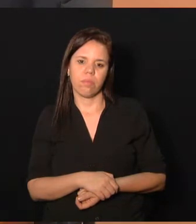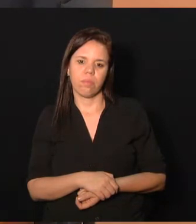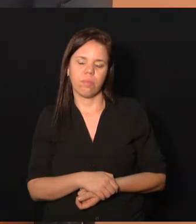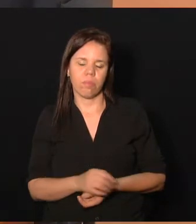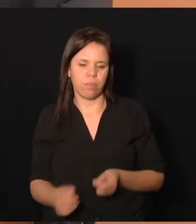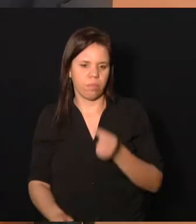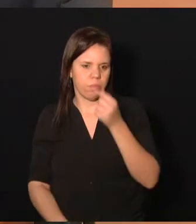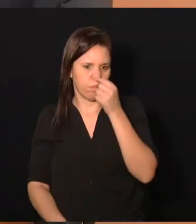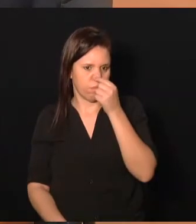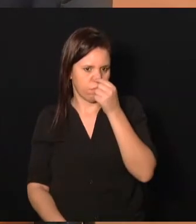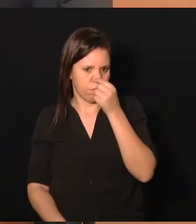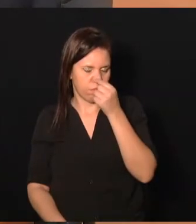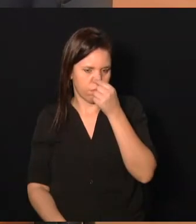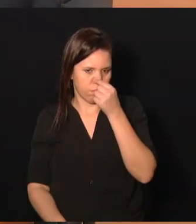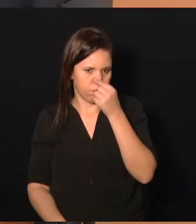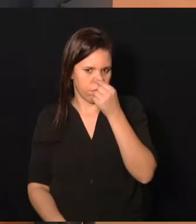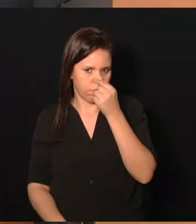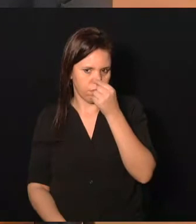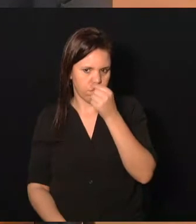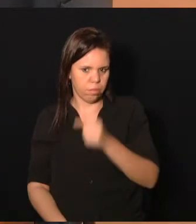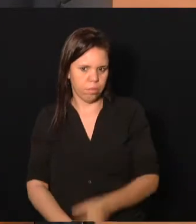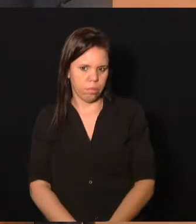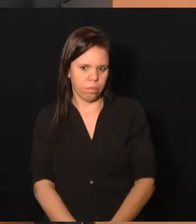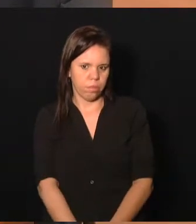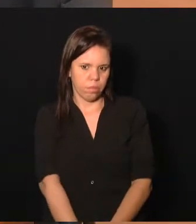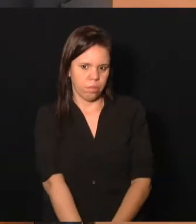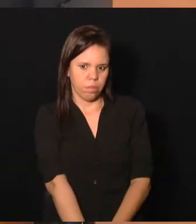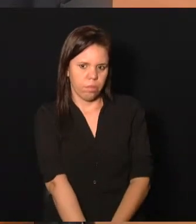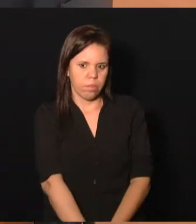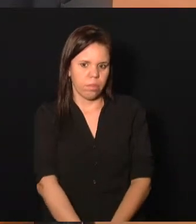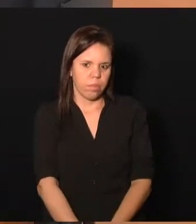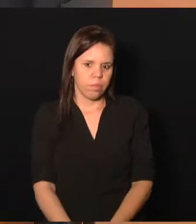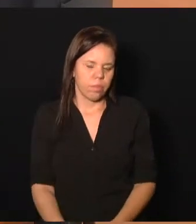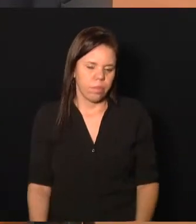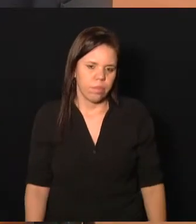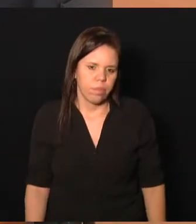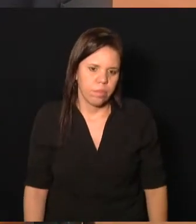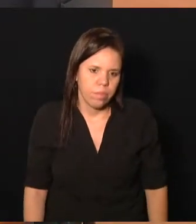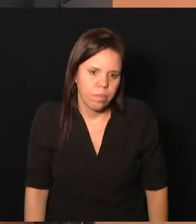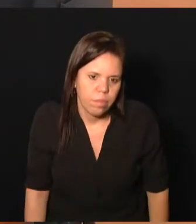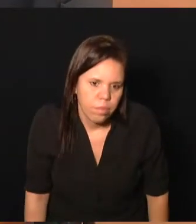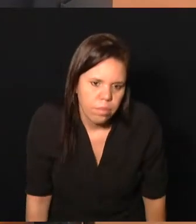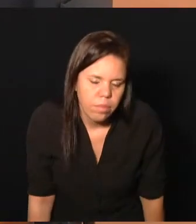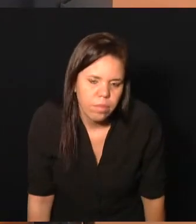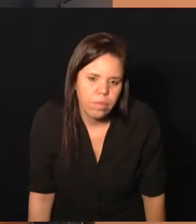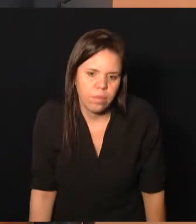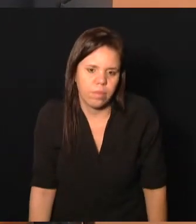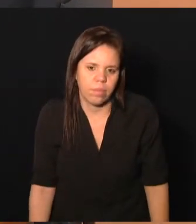Pode passar por...